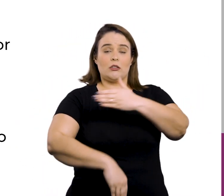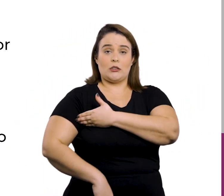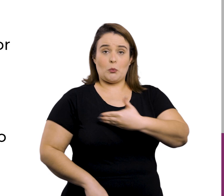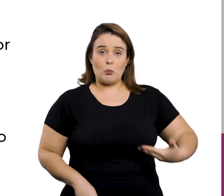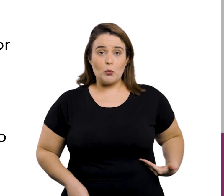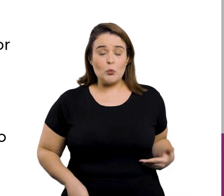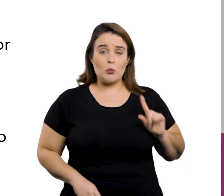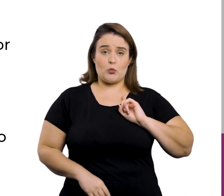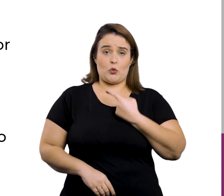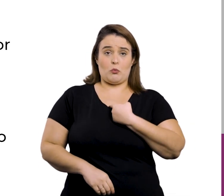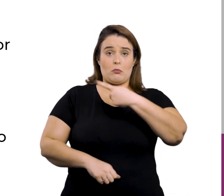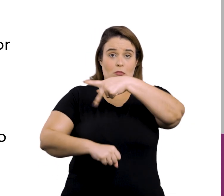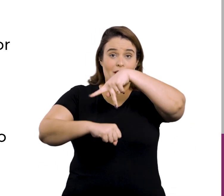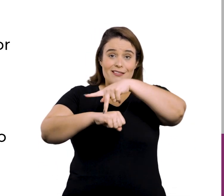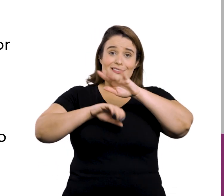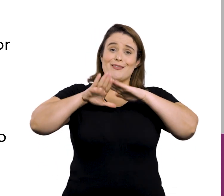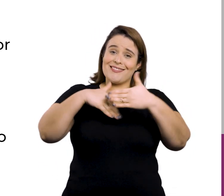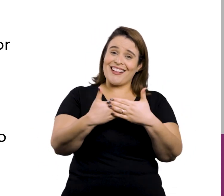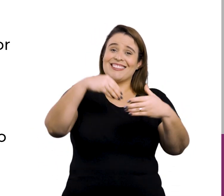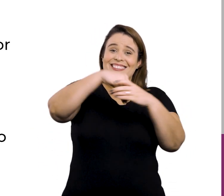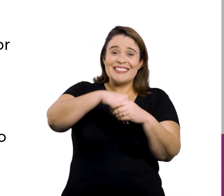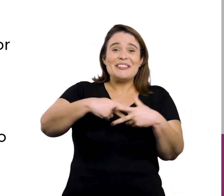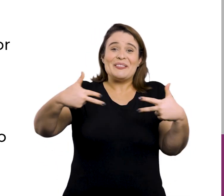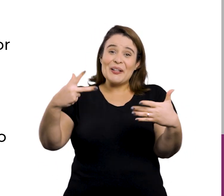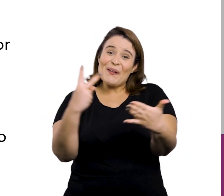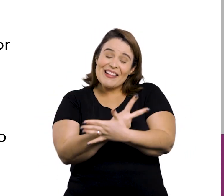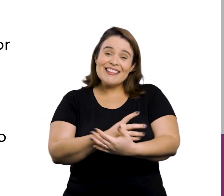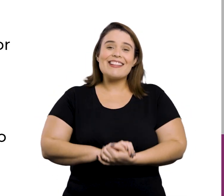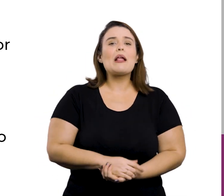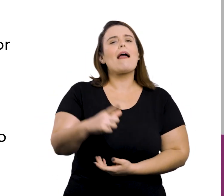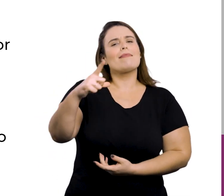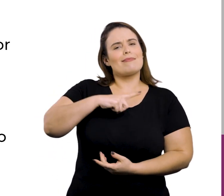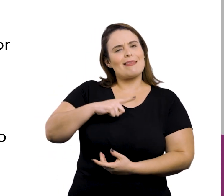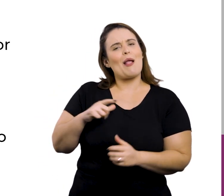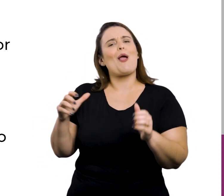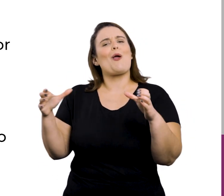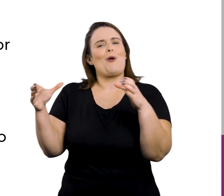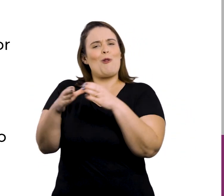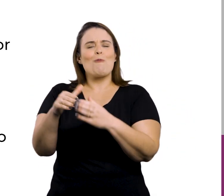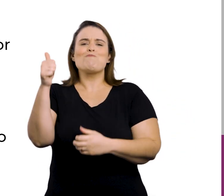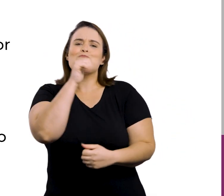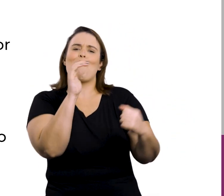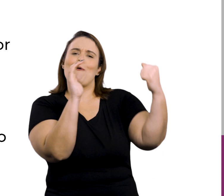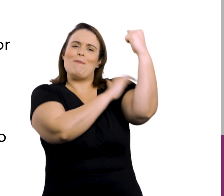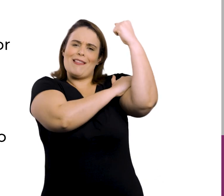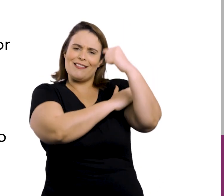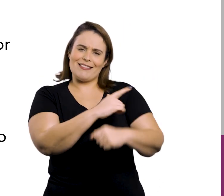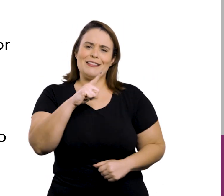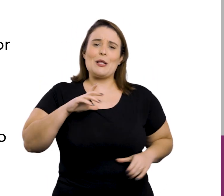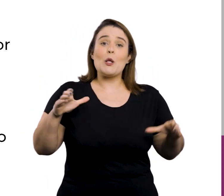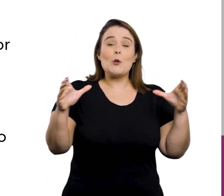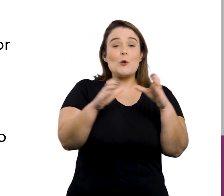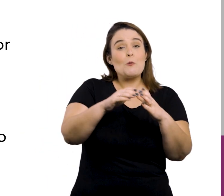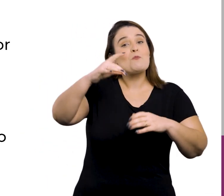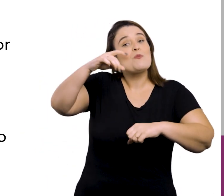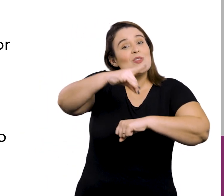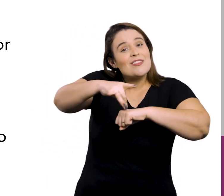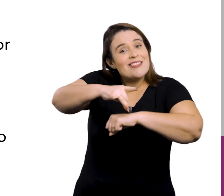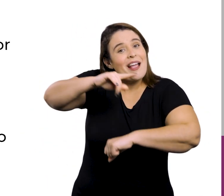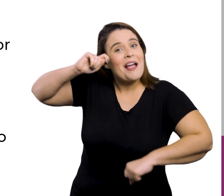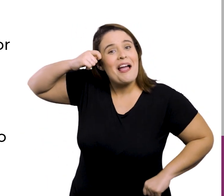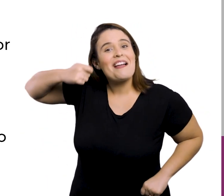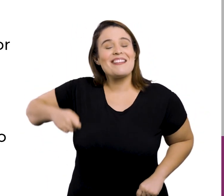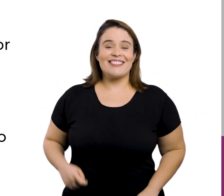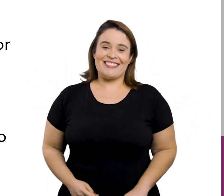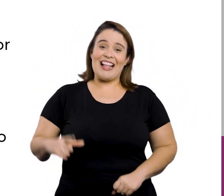da educação pública em nosso país, tem muita coisa acontecendo nas escolas. Tem coletivo feminista na escola,